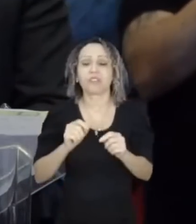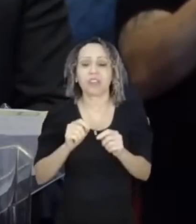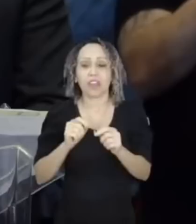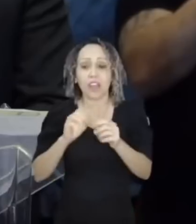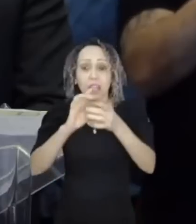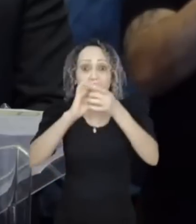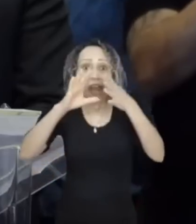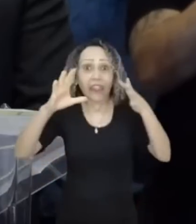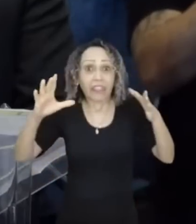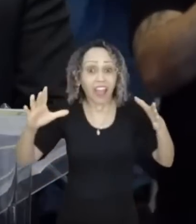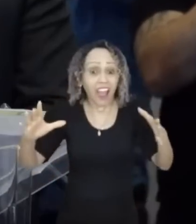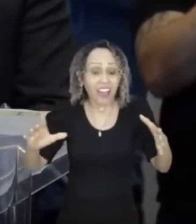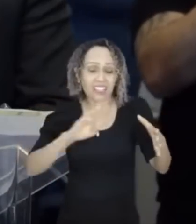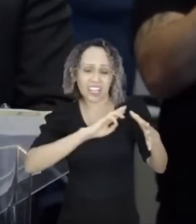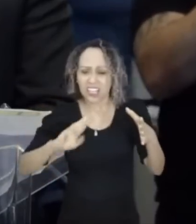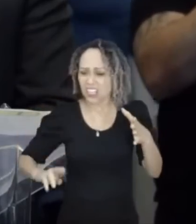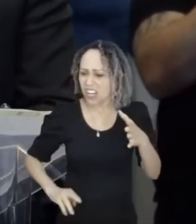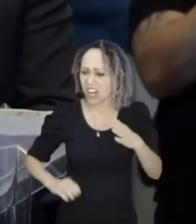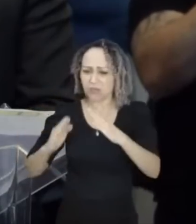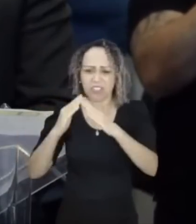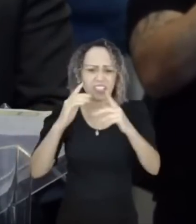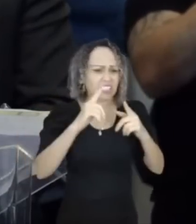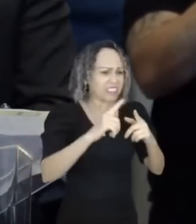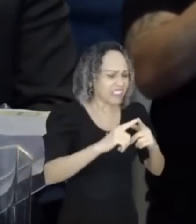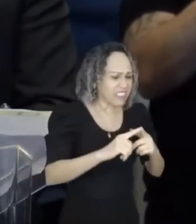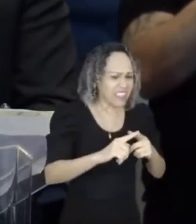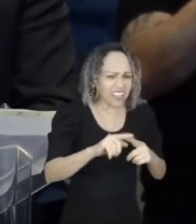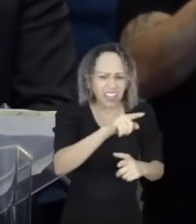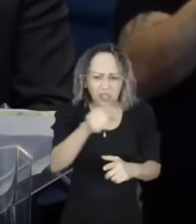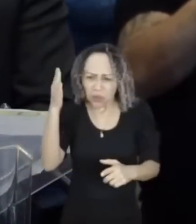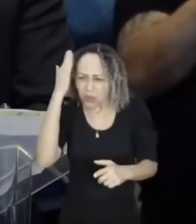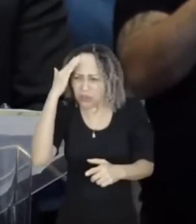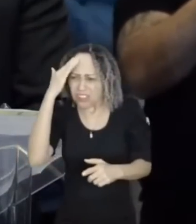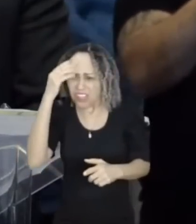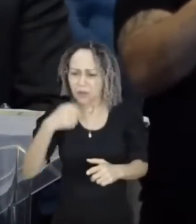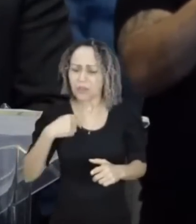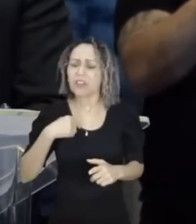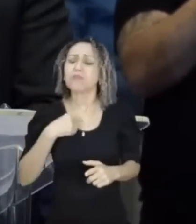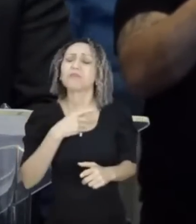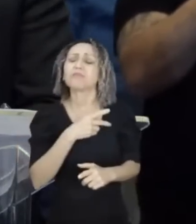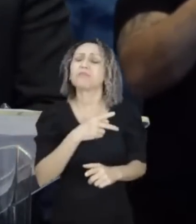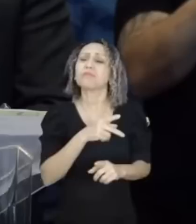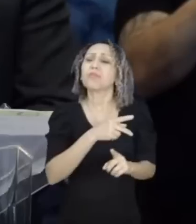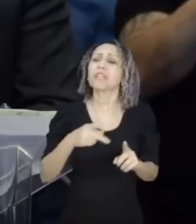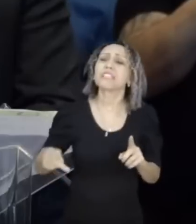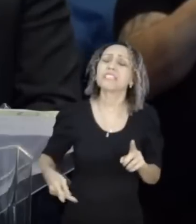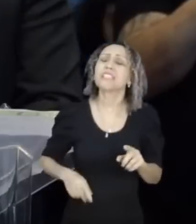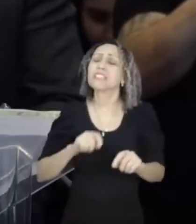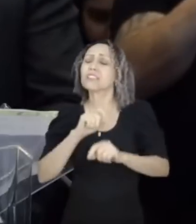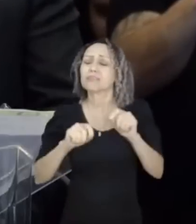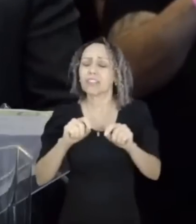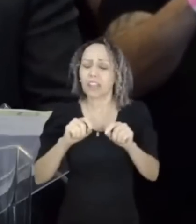qualquer risco ao funcionamento das igrejas enquanto fui presidente. Pelo contrário, com a prosperidade que ajudamos a